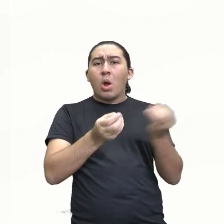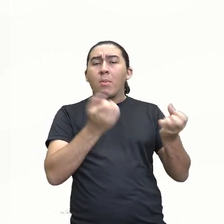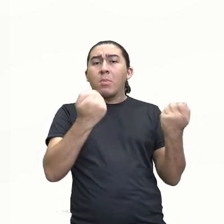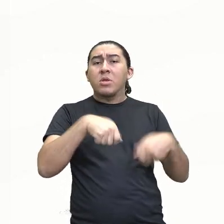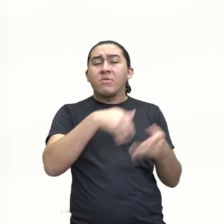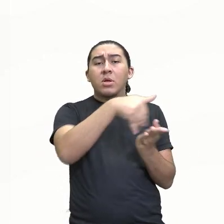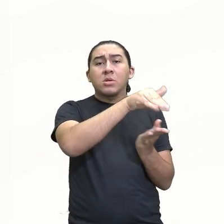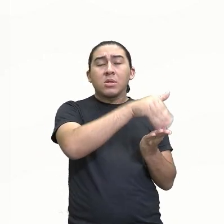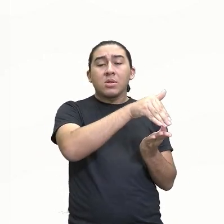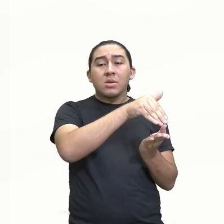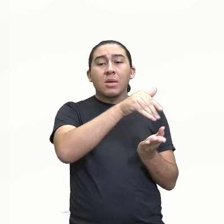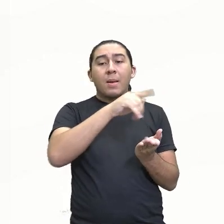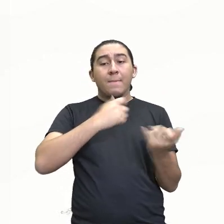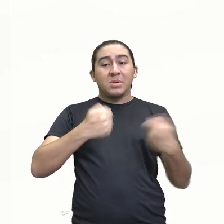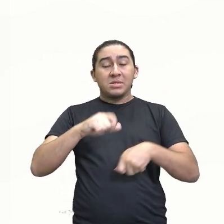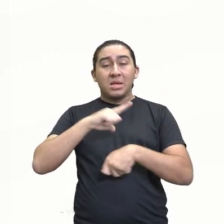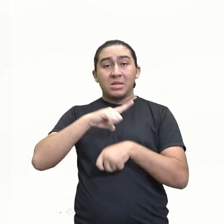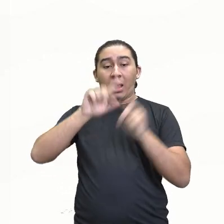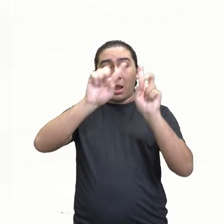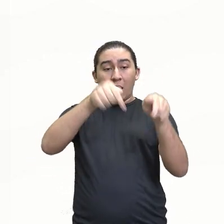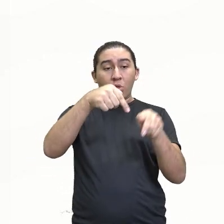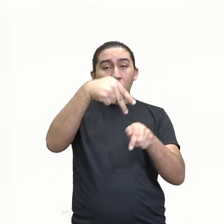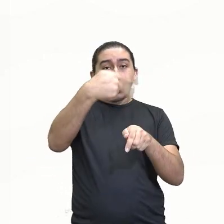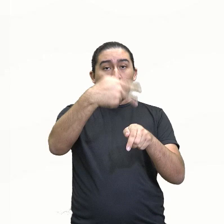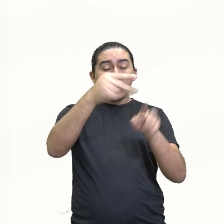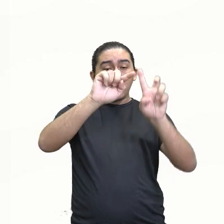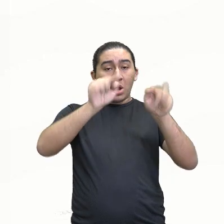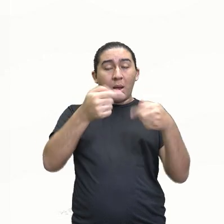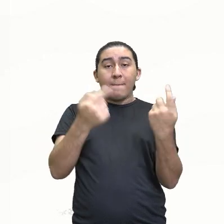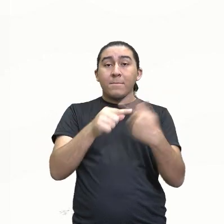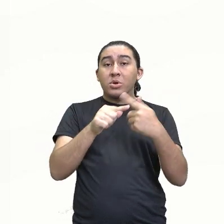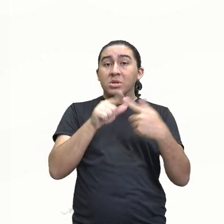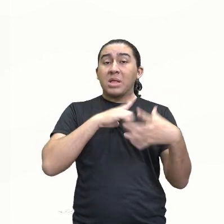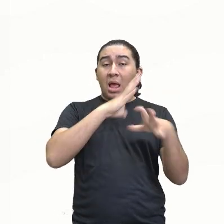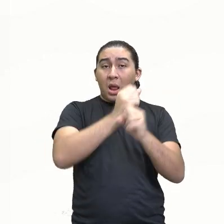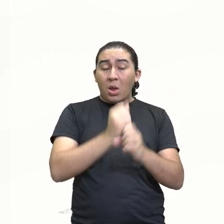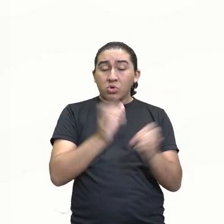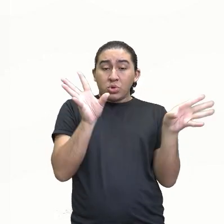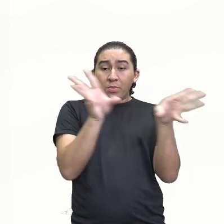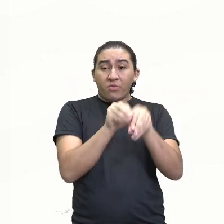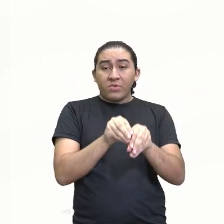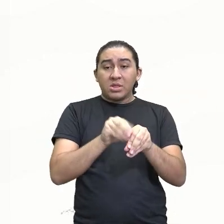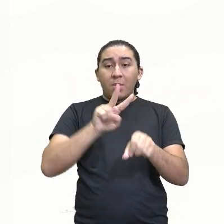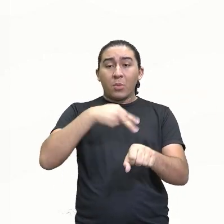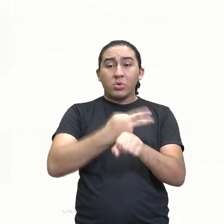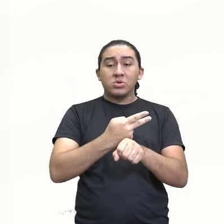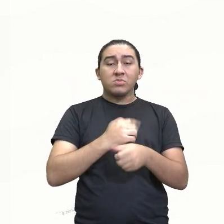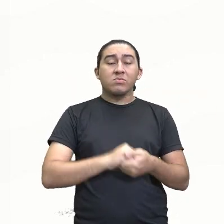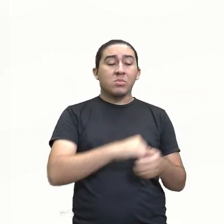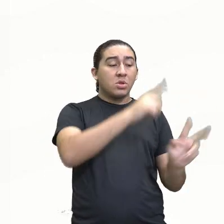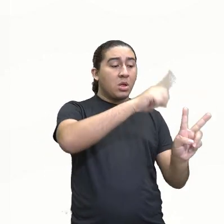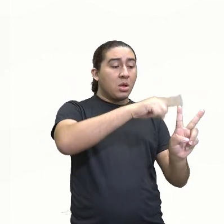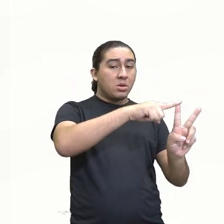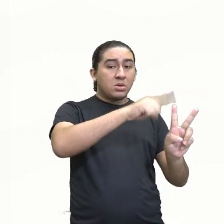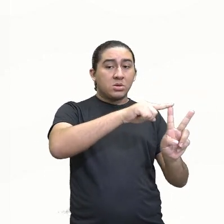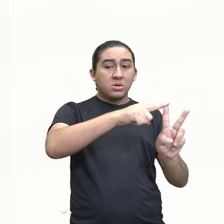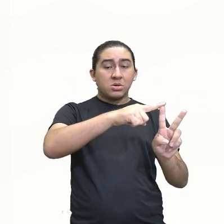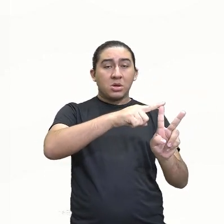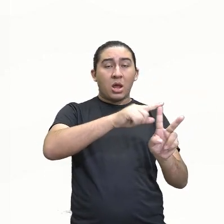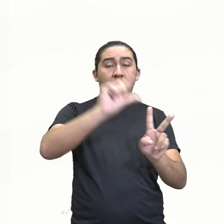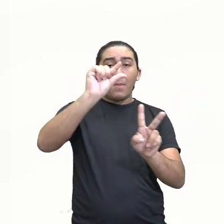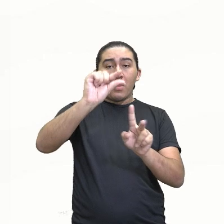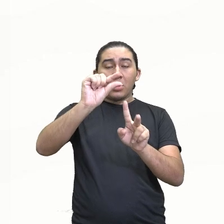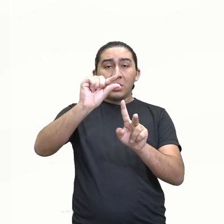expoente tem que ser o quadrado. Porque a gente simplifica, ó, raiz com a potência, então o resultado vai ser igual a